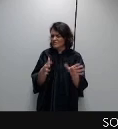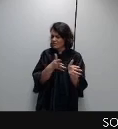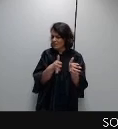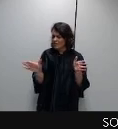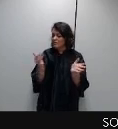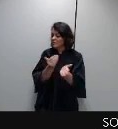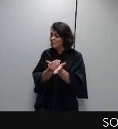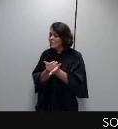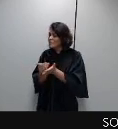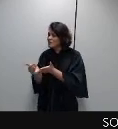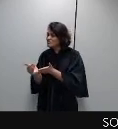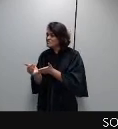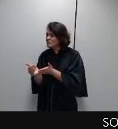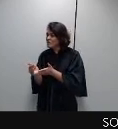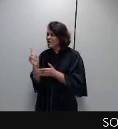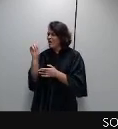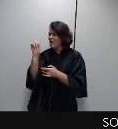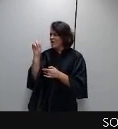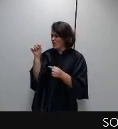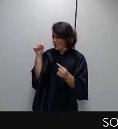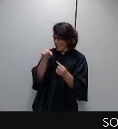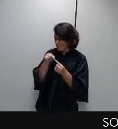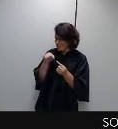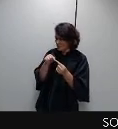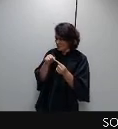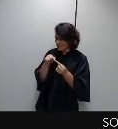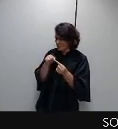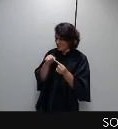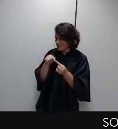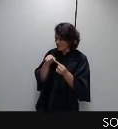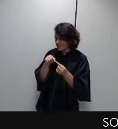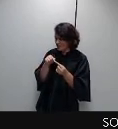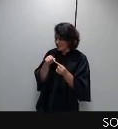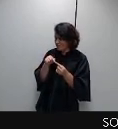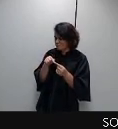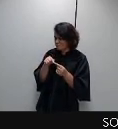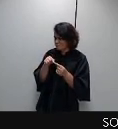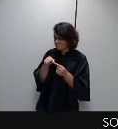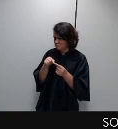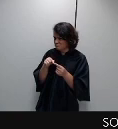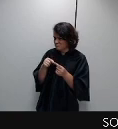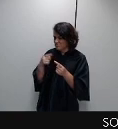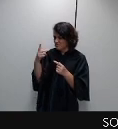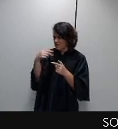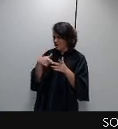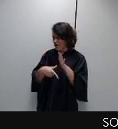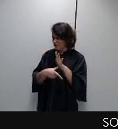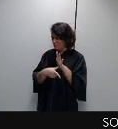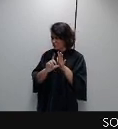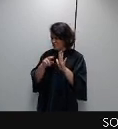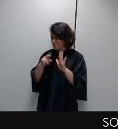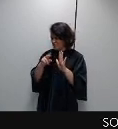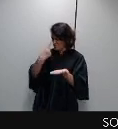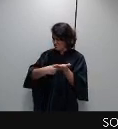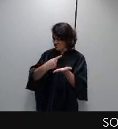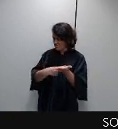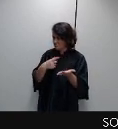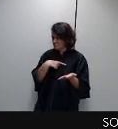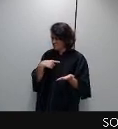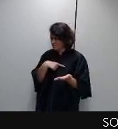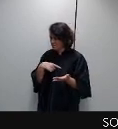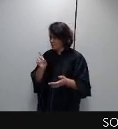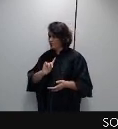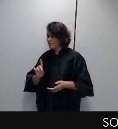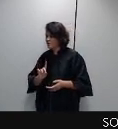era ou não alcançado pela desse malidade novidadeira coisa que visava somente a